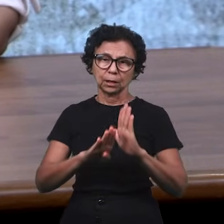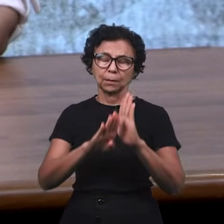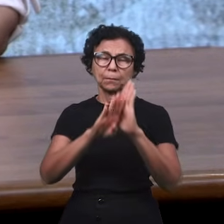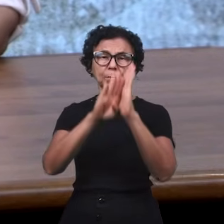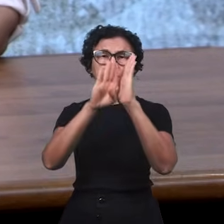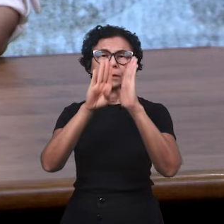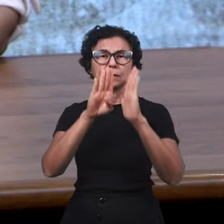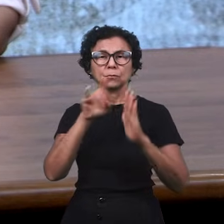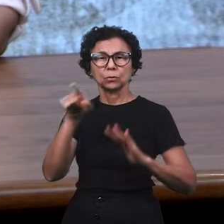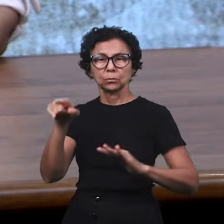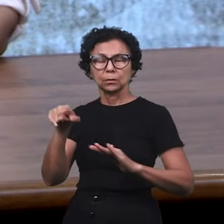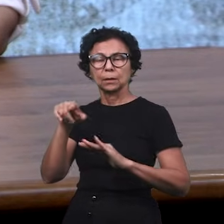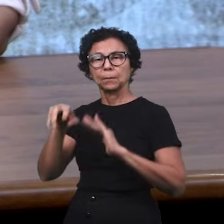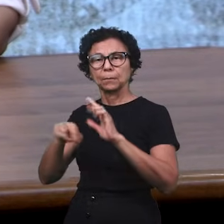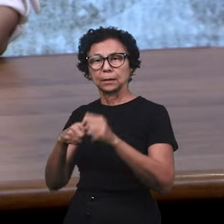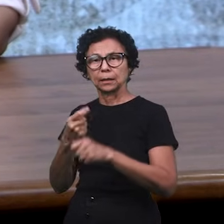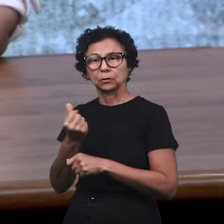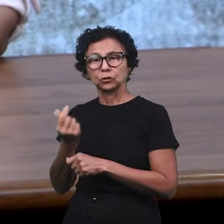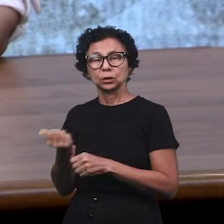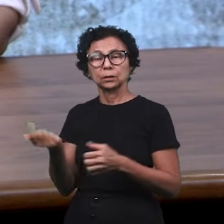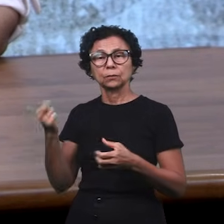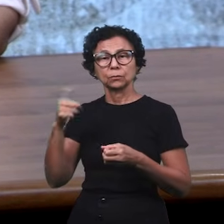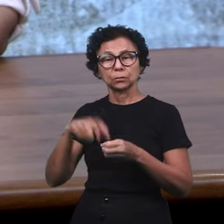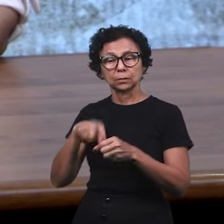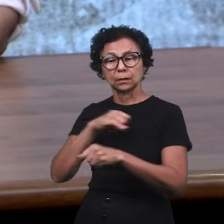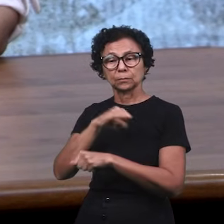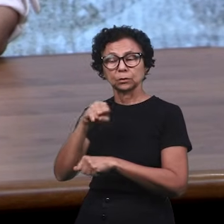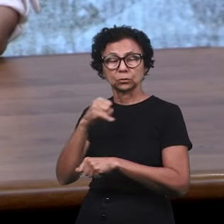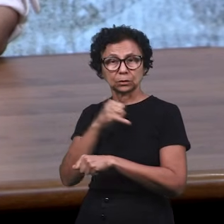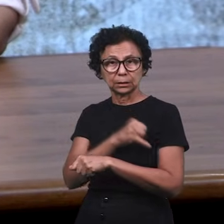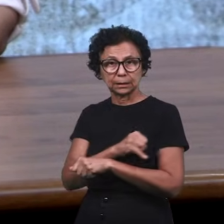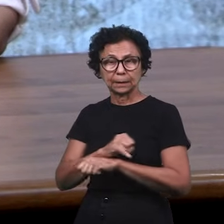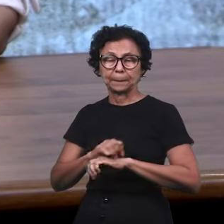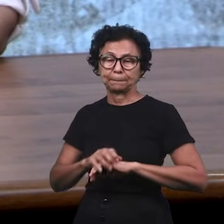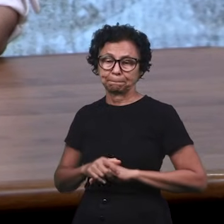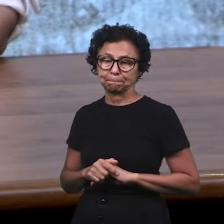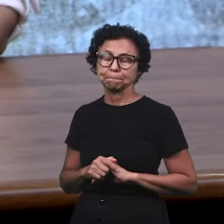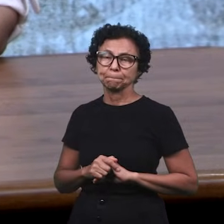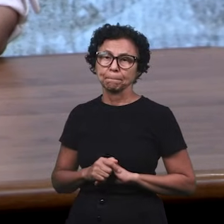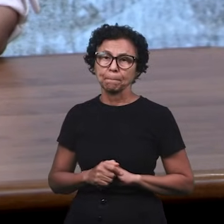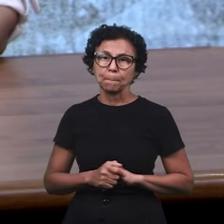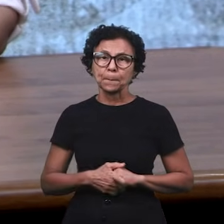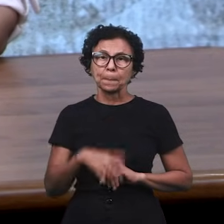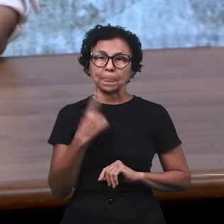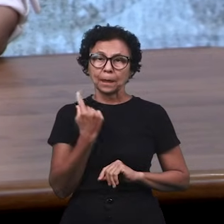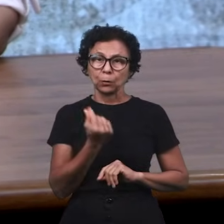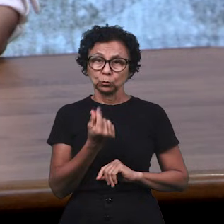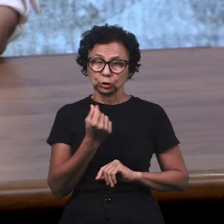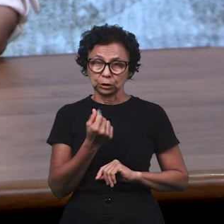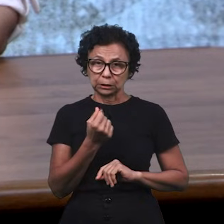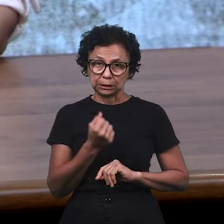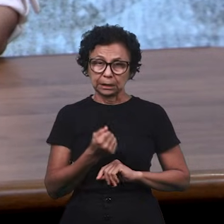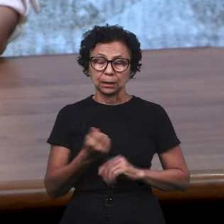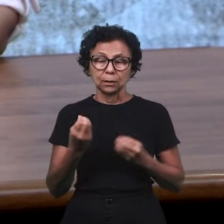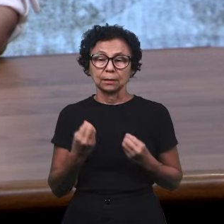voltaram para Jerusalém. E o entregaram aos que tinham cargo da obra